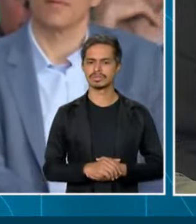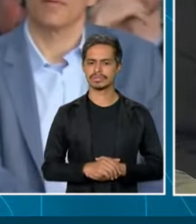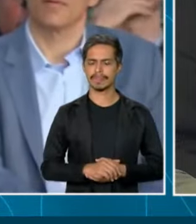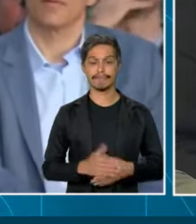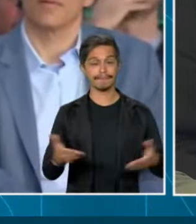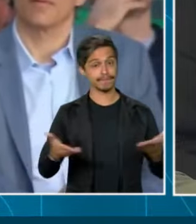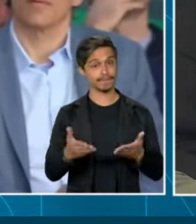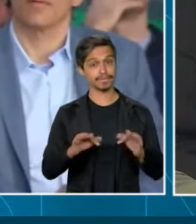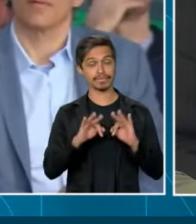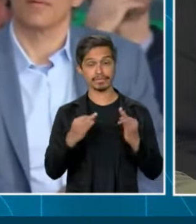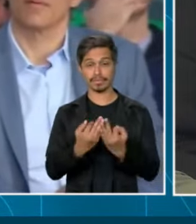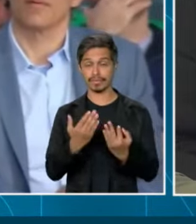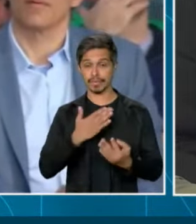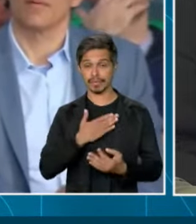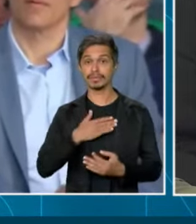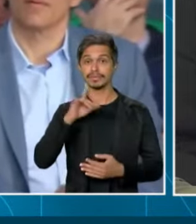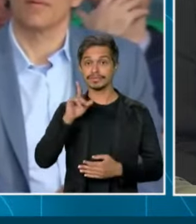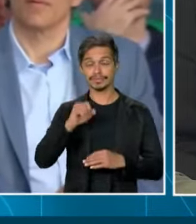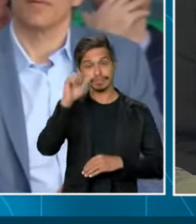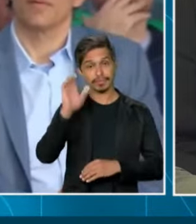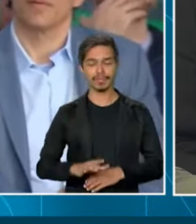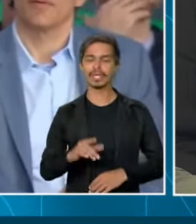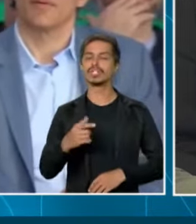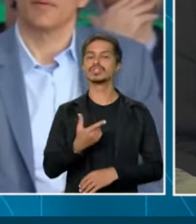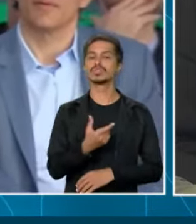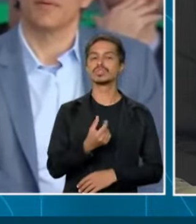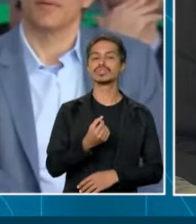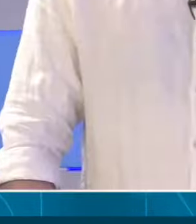Lula volte ali a puxar um pouco a orelha do Roberto Campos Neto, Tardan. Tchau.